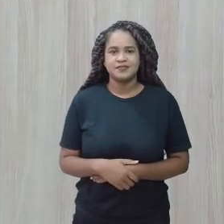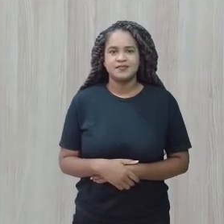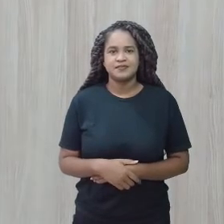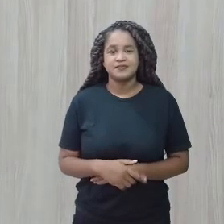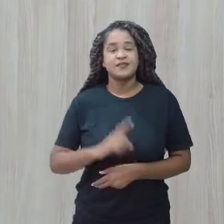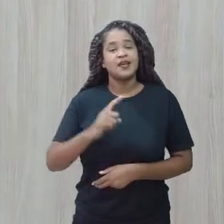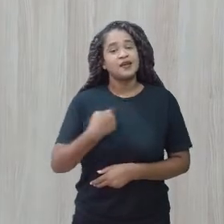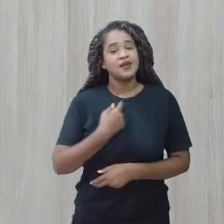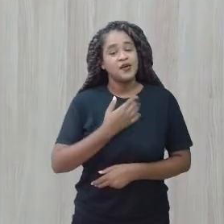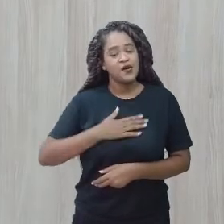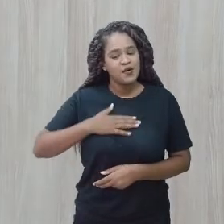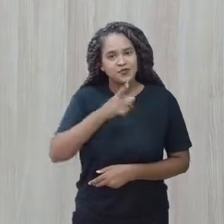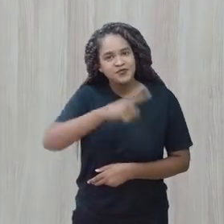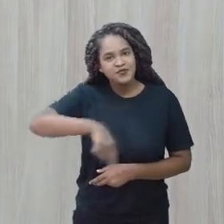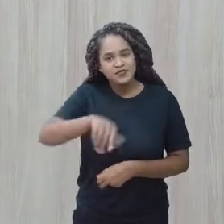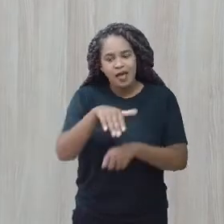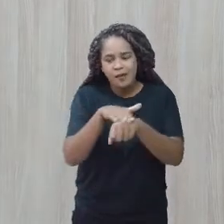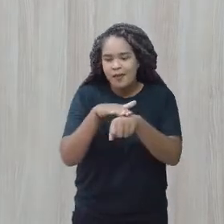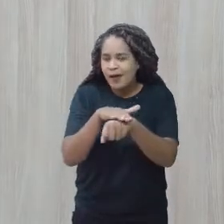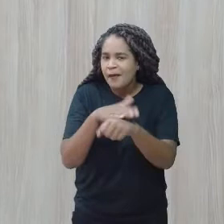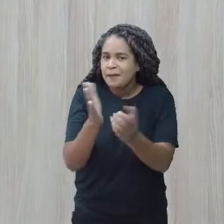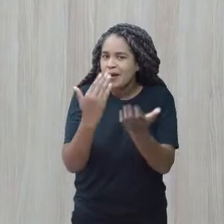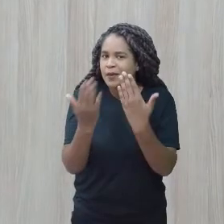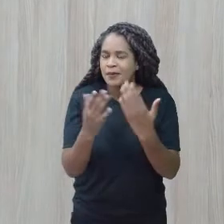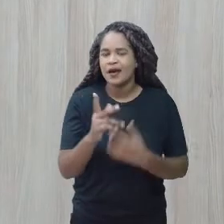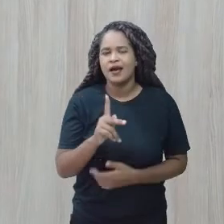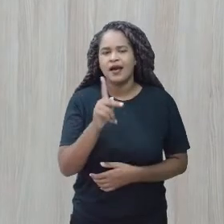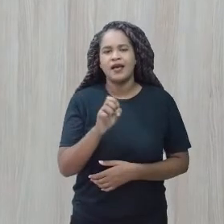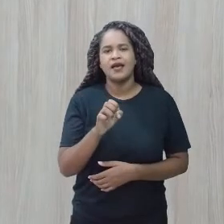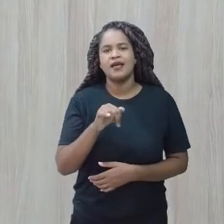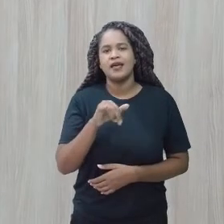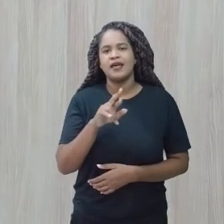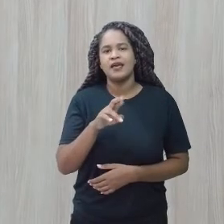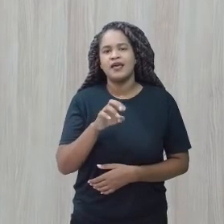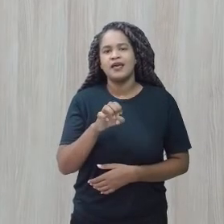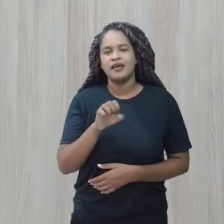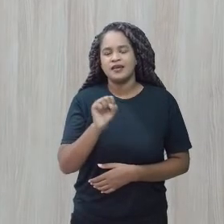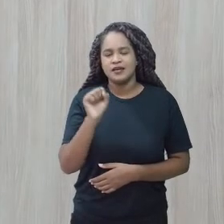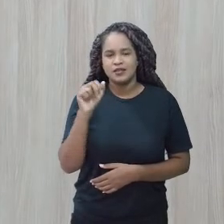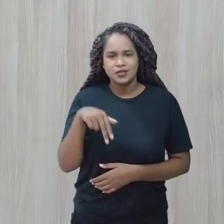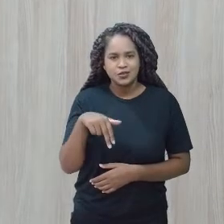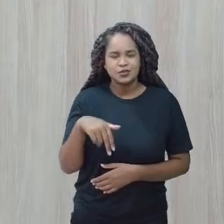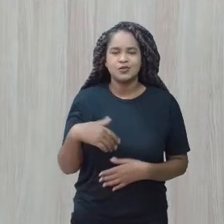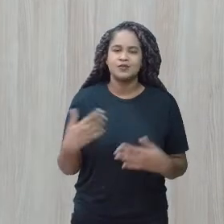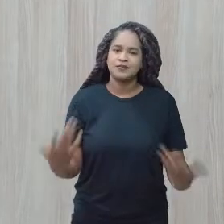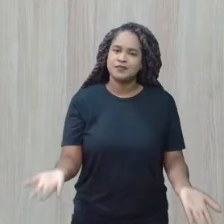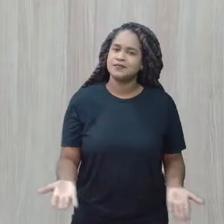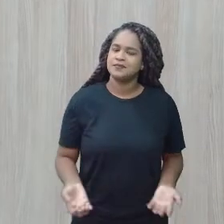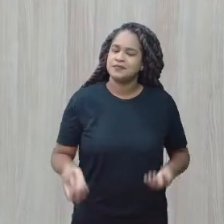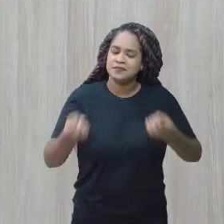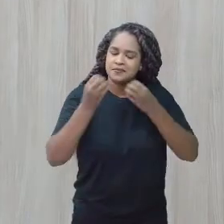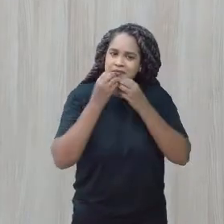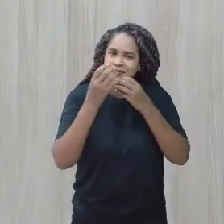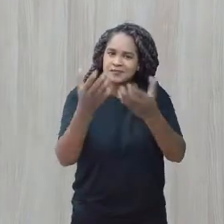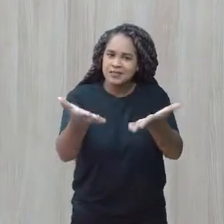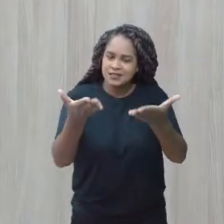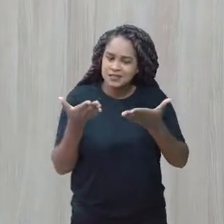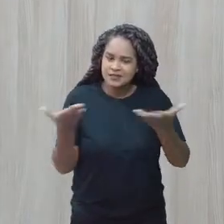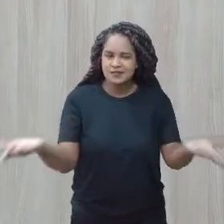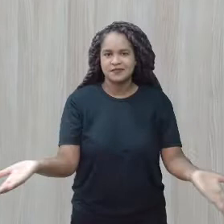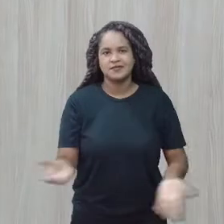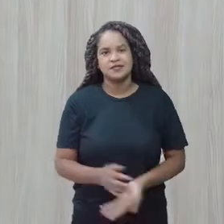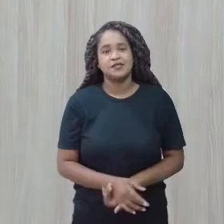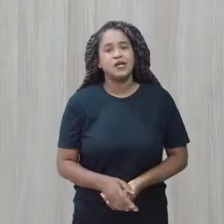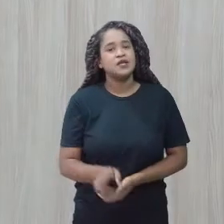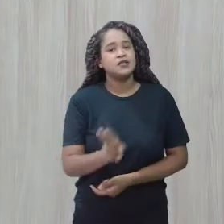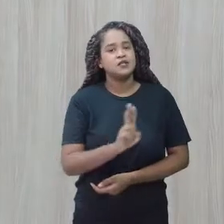gosta de vocês assim, conversando. Keirson, é? É, Keirson. Keirson, seja bem-vindo, viu? Eu sei que